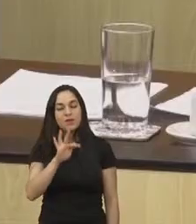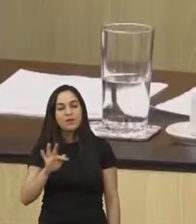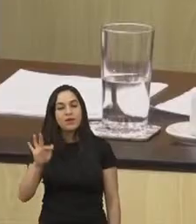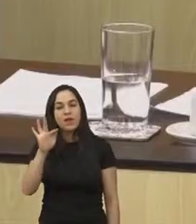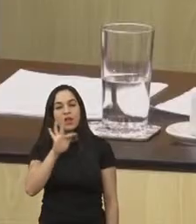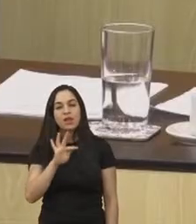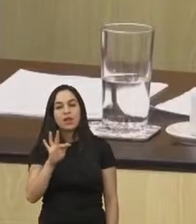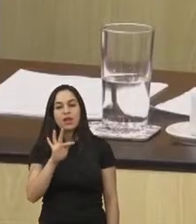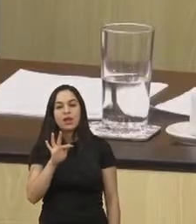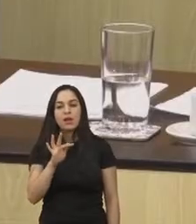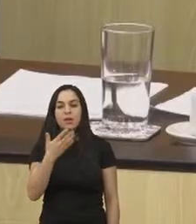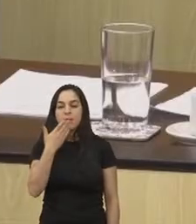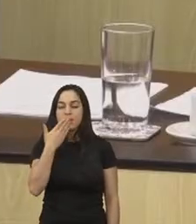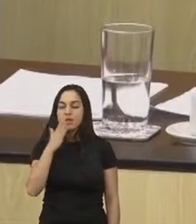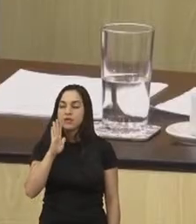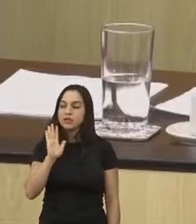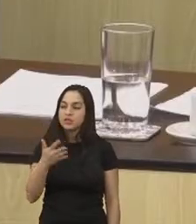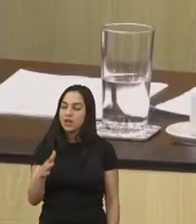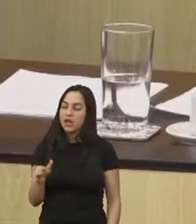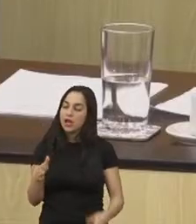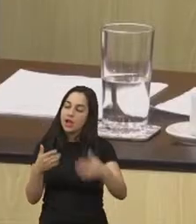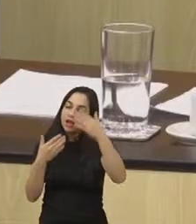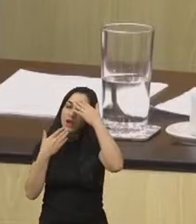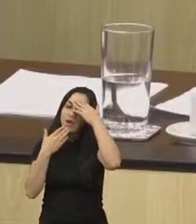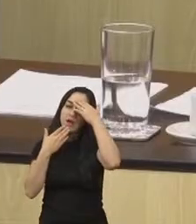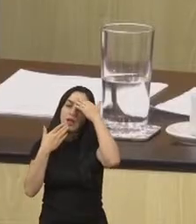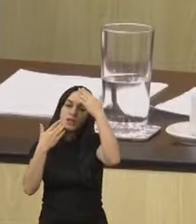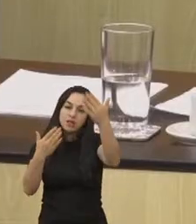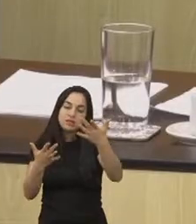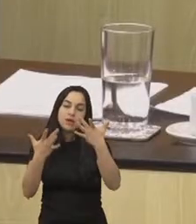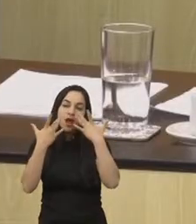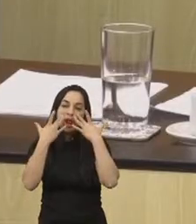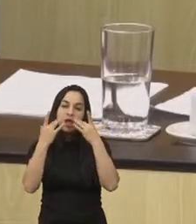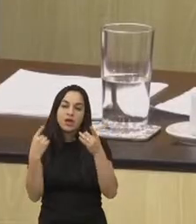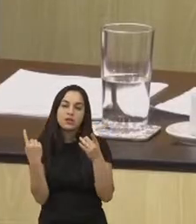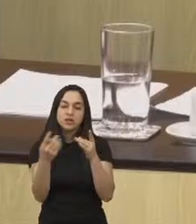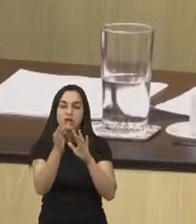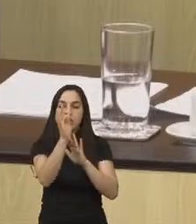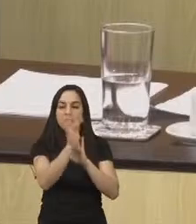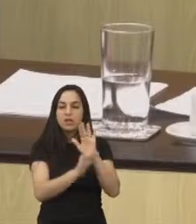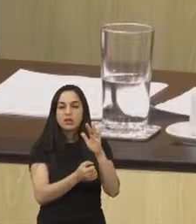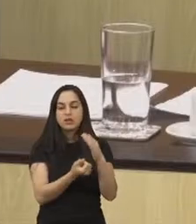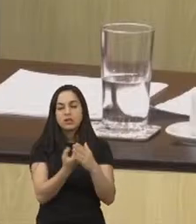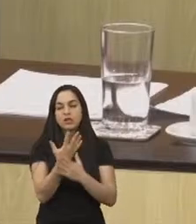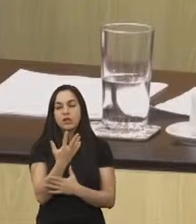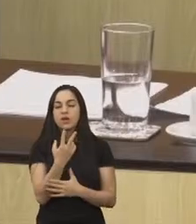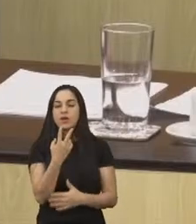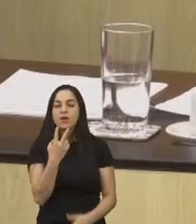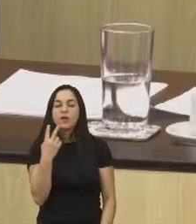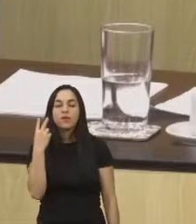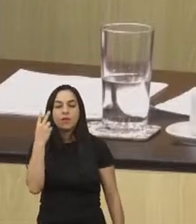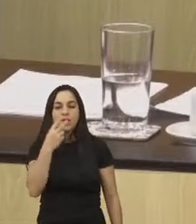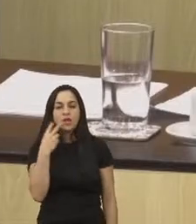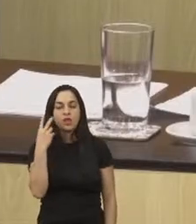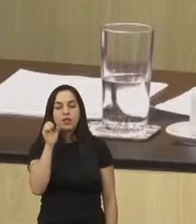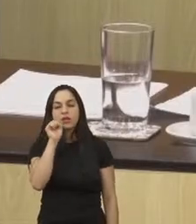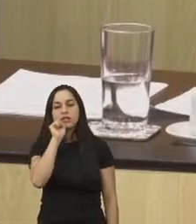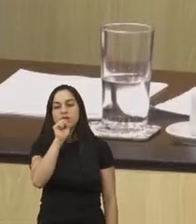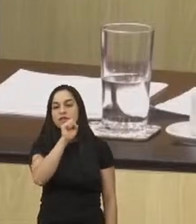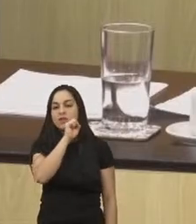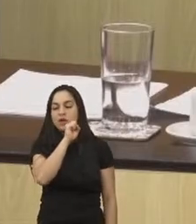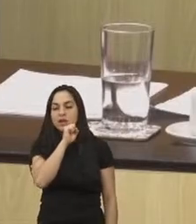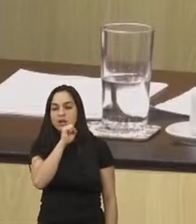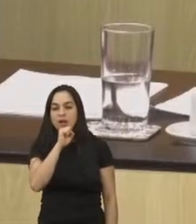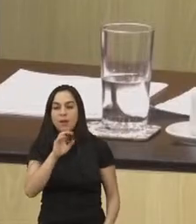e antecipando agradecimento pela atenção dispensada, subscrevemos. Autoria, vereador Silfarne, do Cidade de